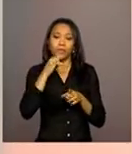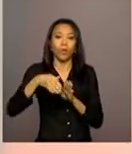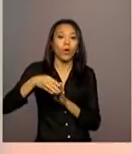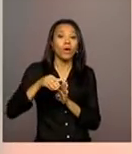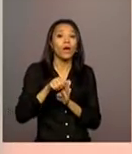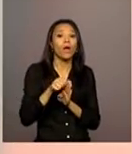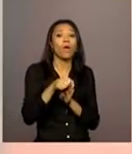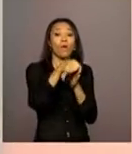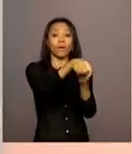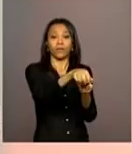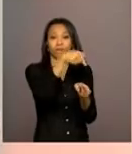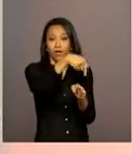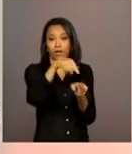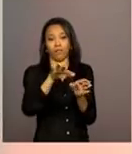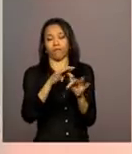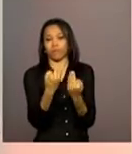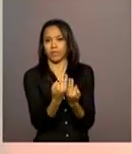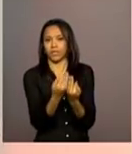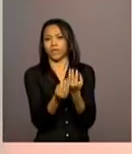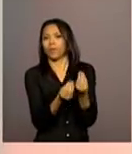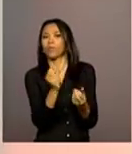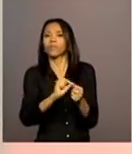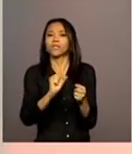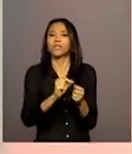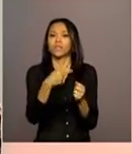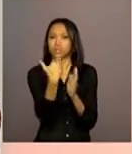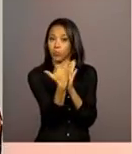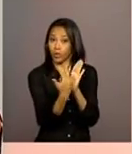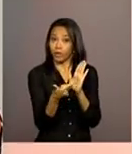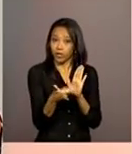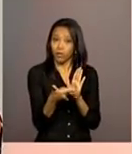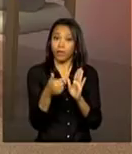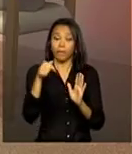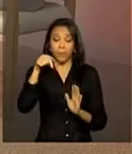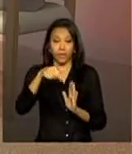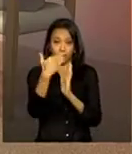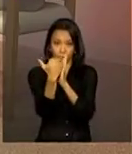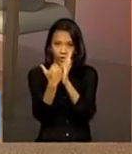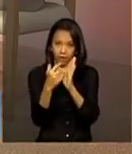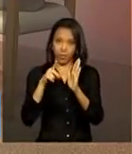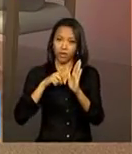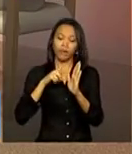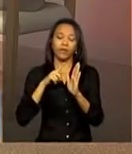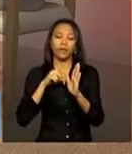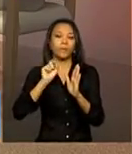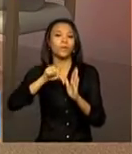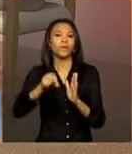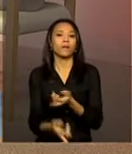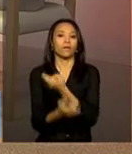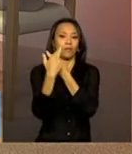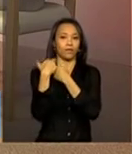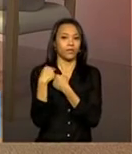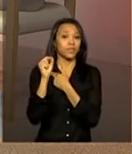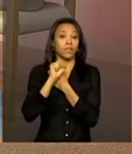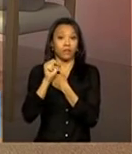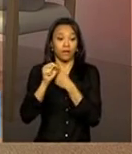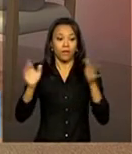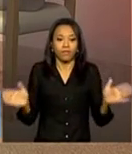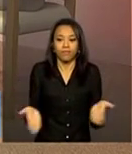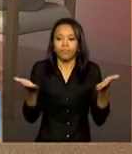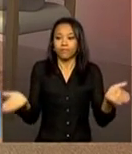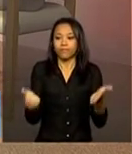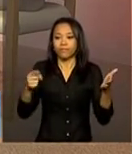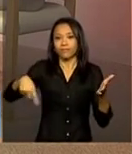acessuas eh trabalho este programa ele tem a responsabilidade de mobilizar a